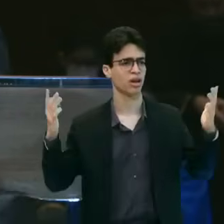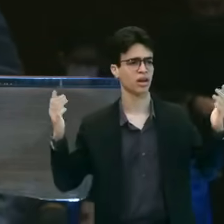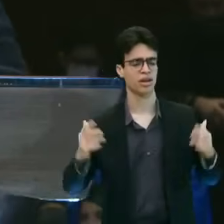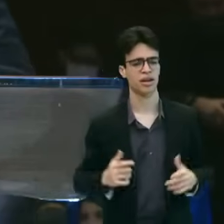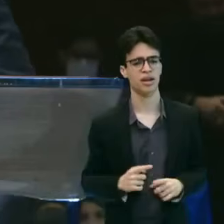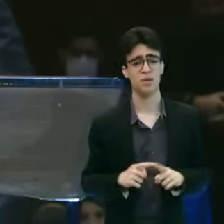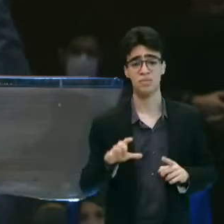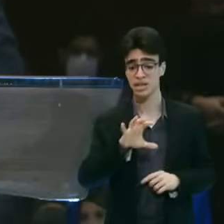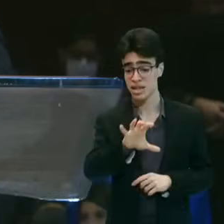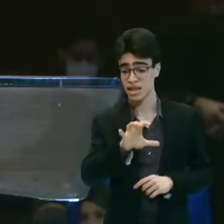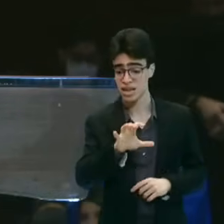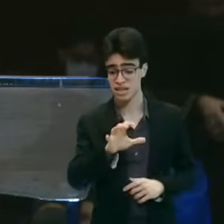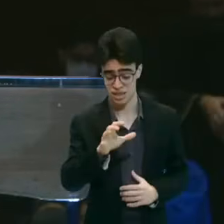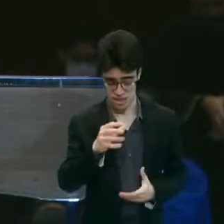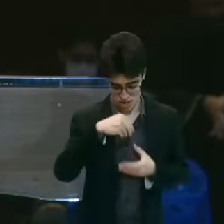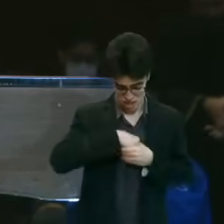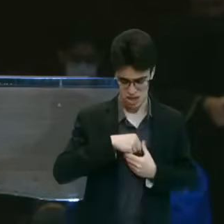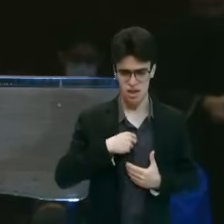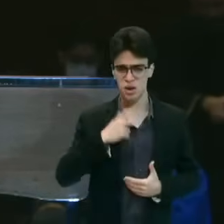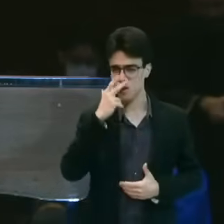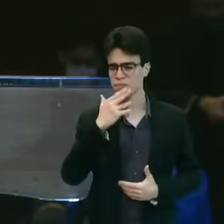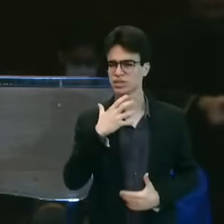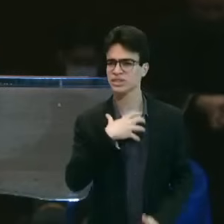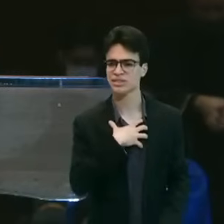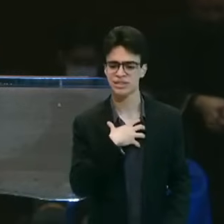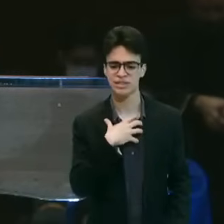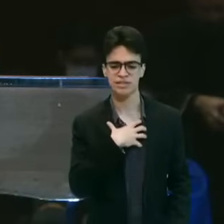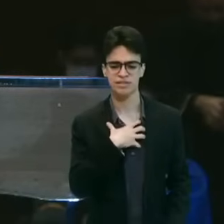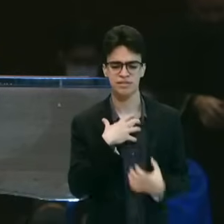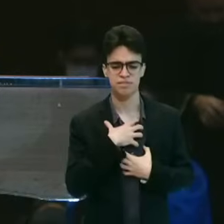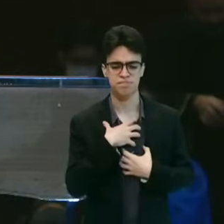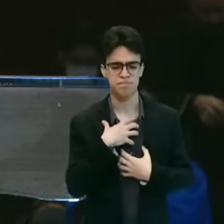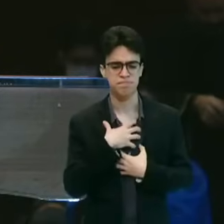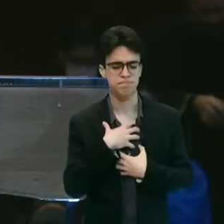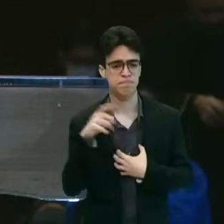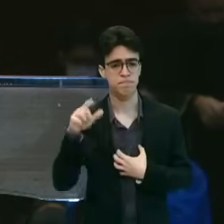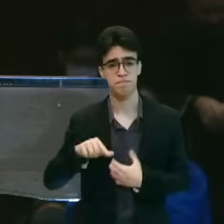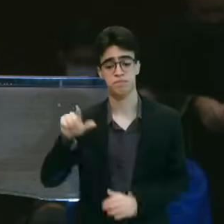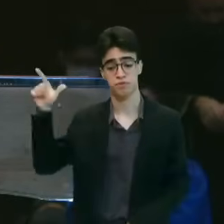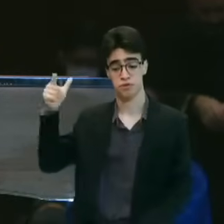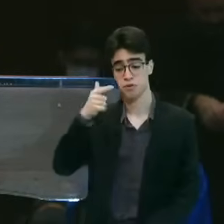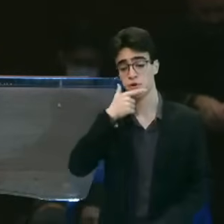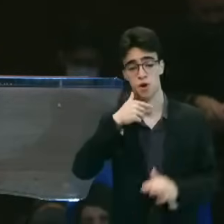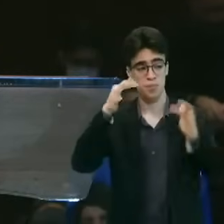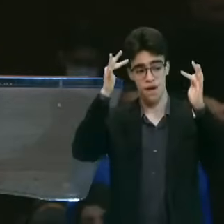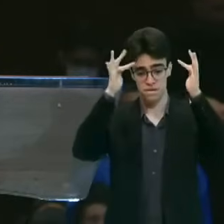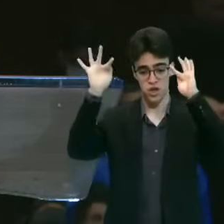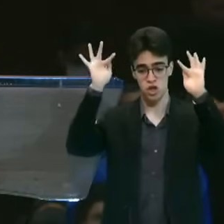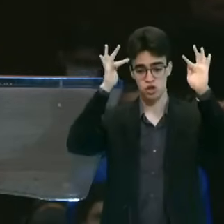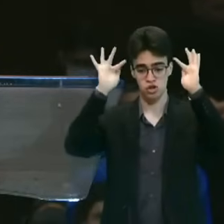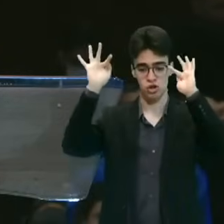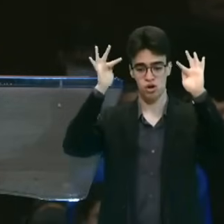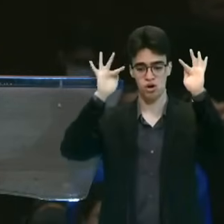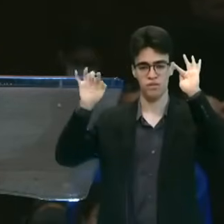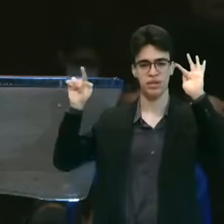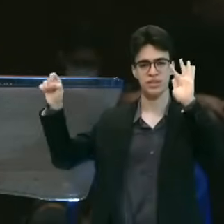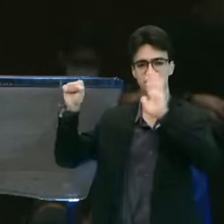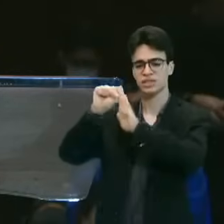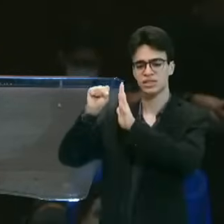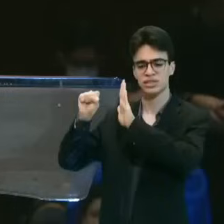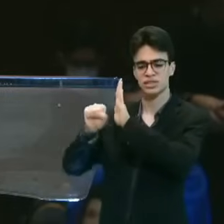para mim o sentimento que um filósofo, não é? Do